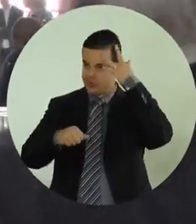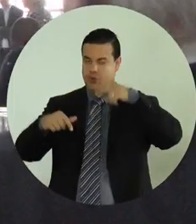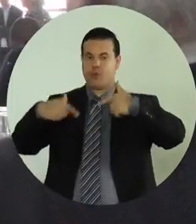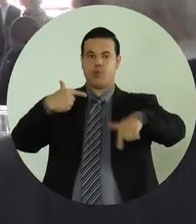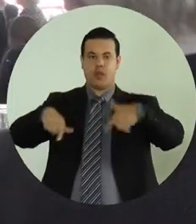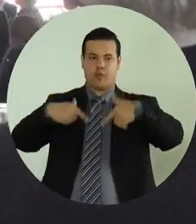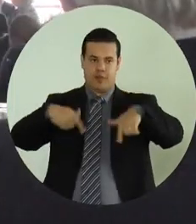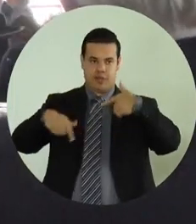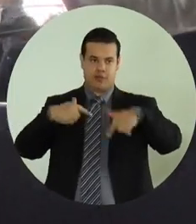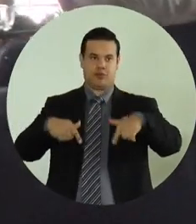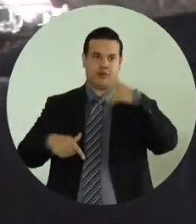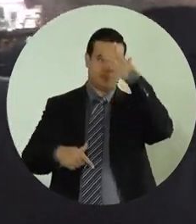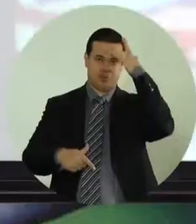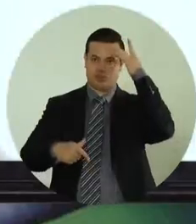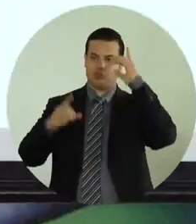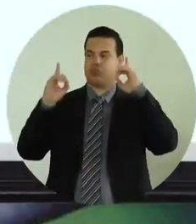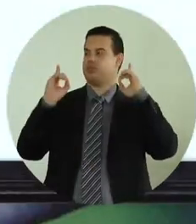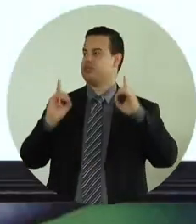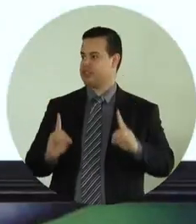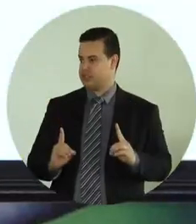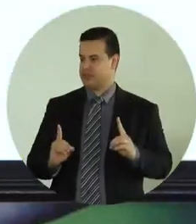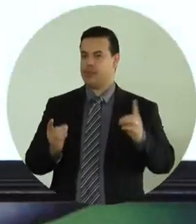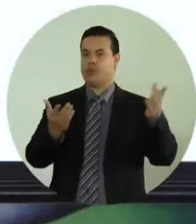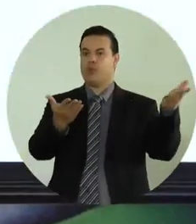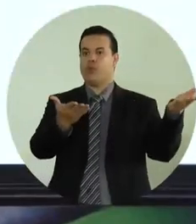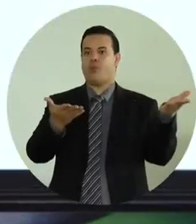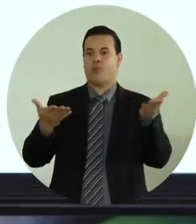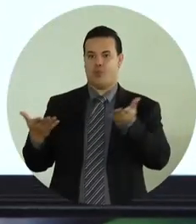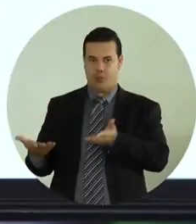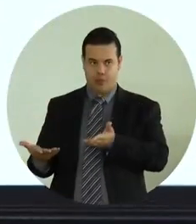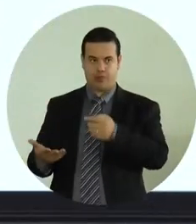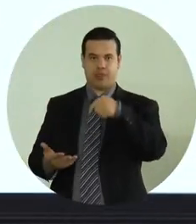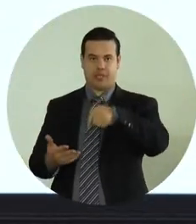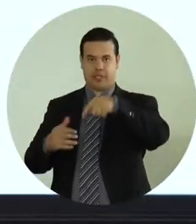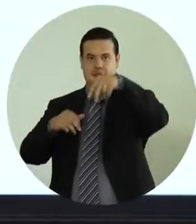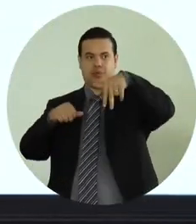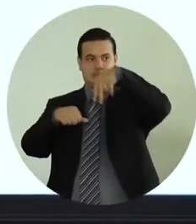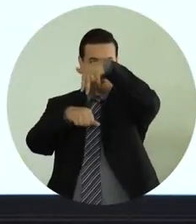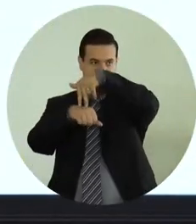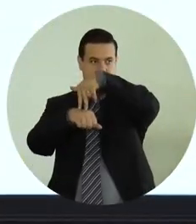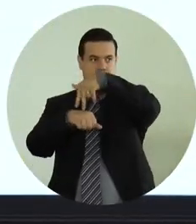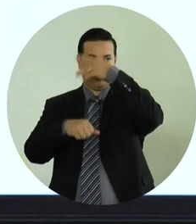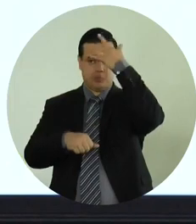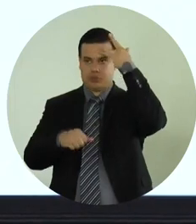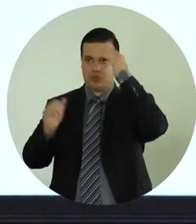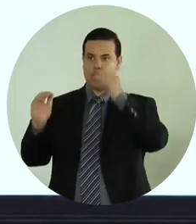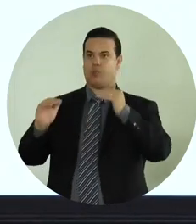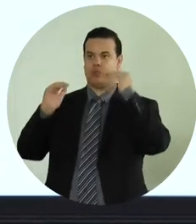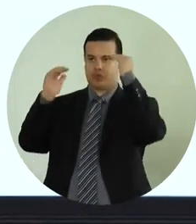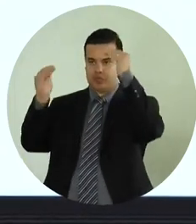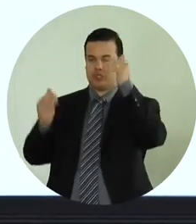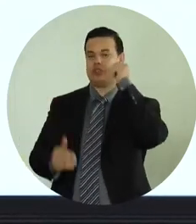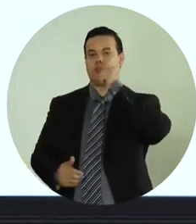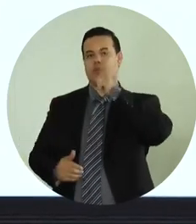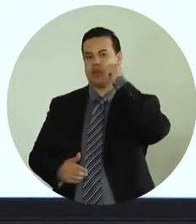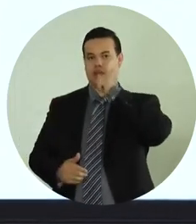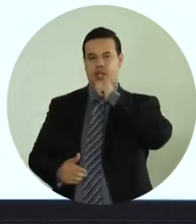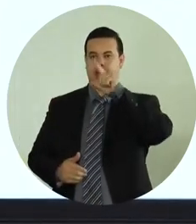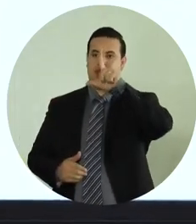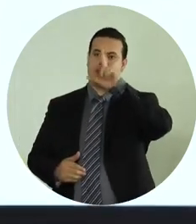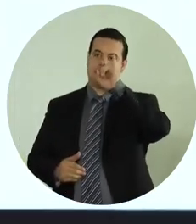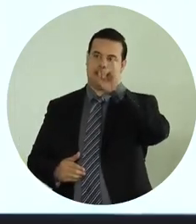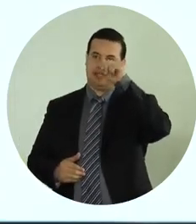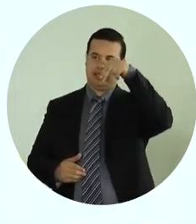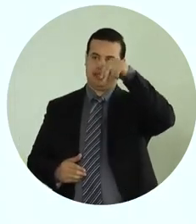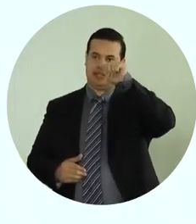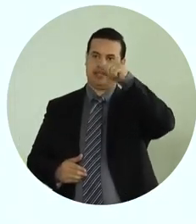de chamar ao palco as autoridades que nos honram com as suas presenças. A doutora Lina Mara Rizzo Batistella, secretária